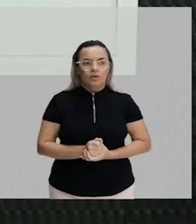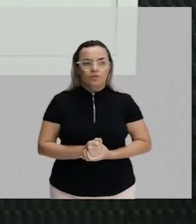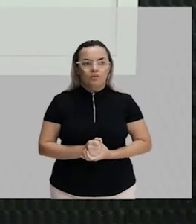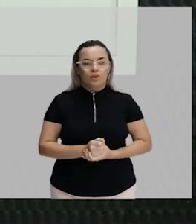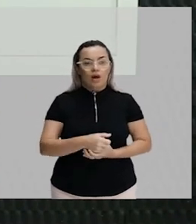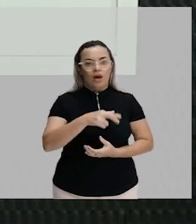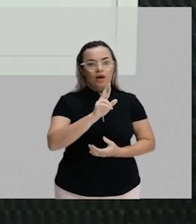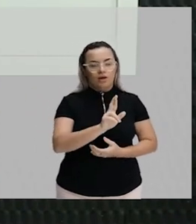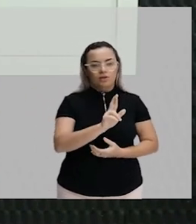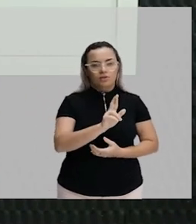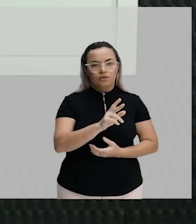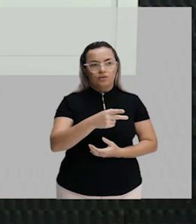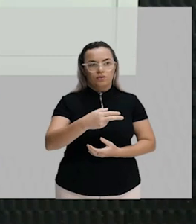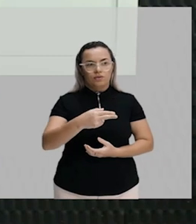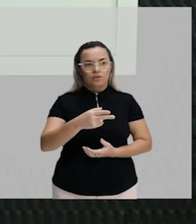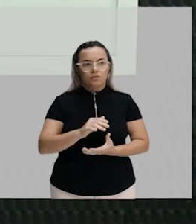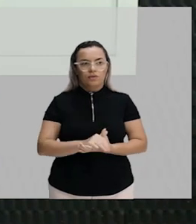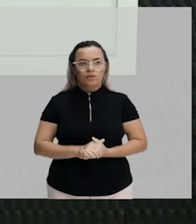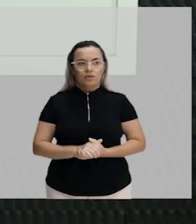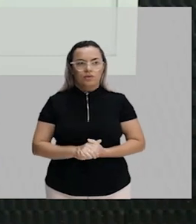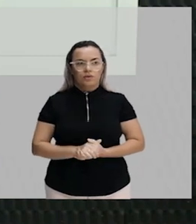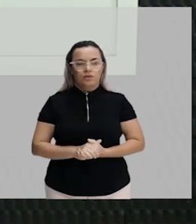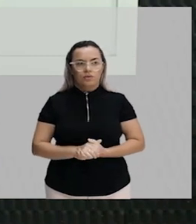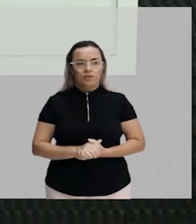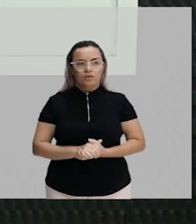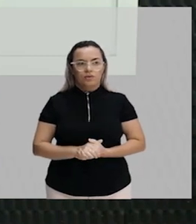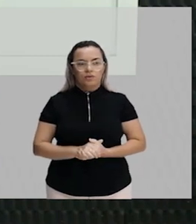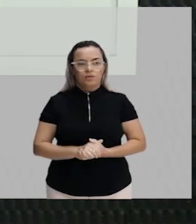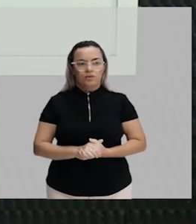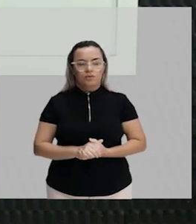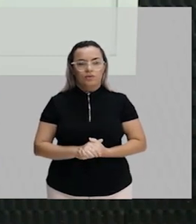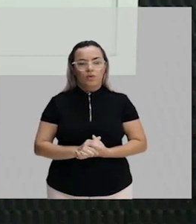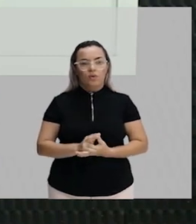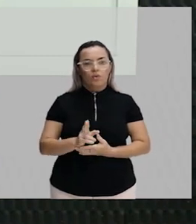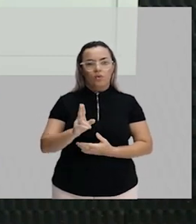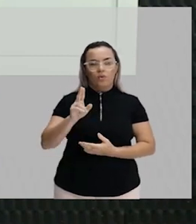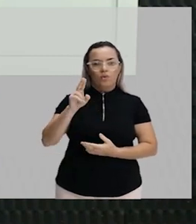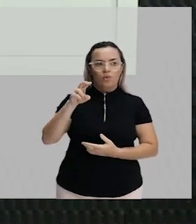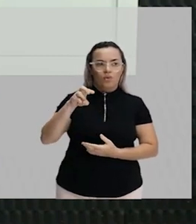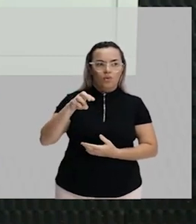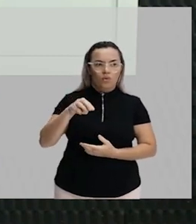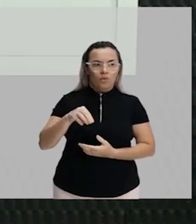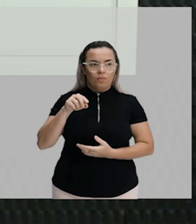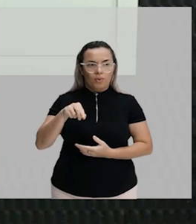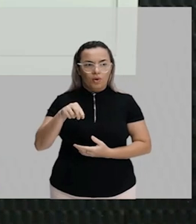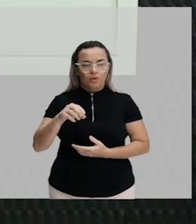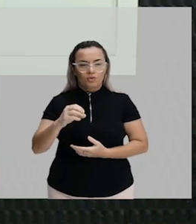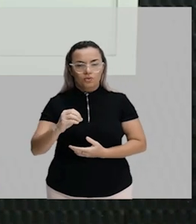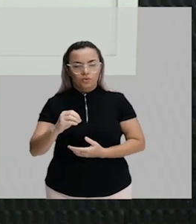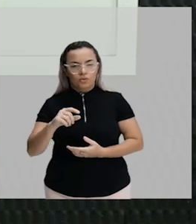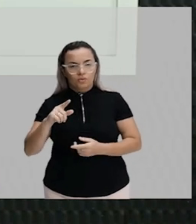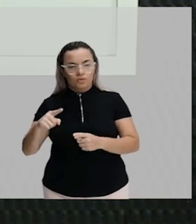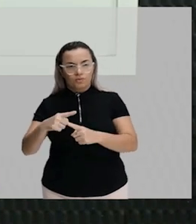ser igual constante corrente sobre